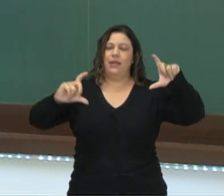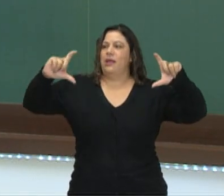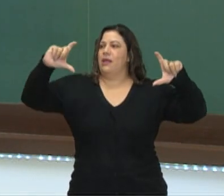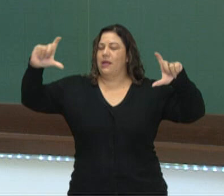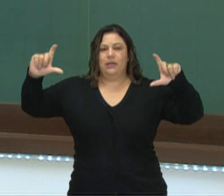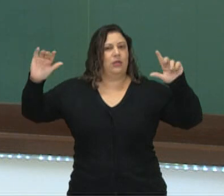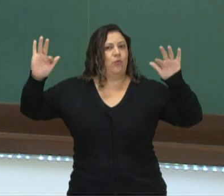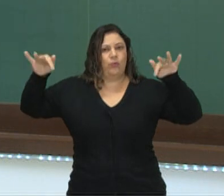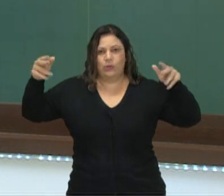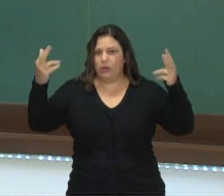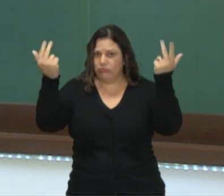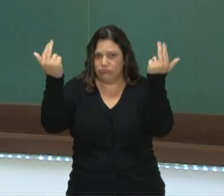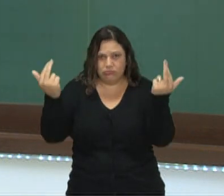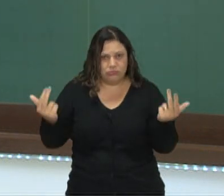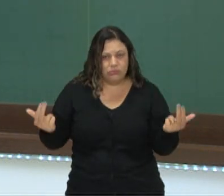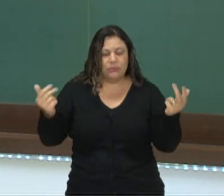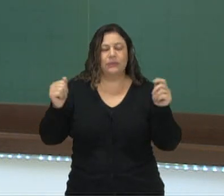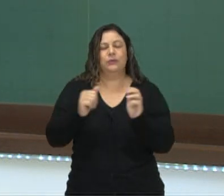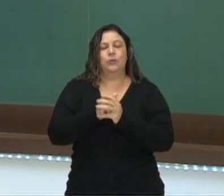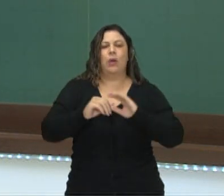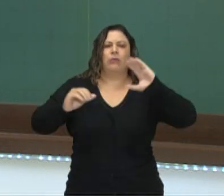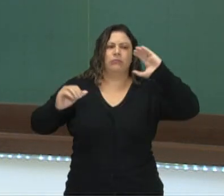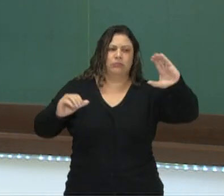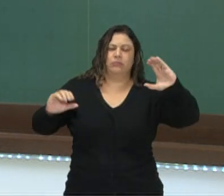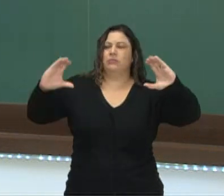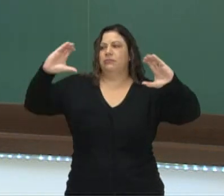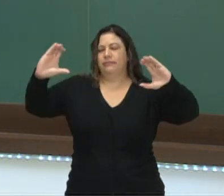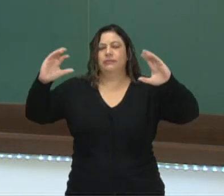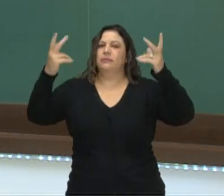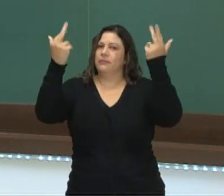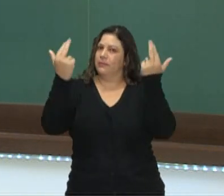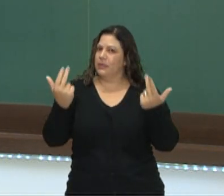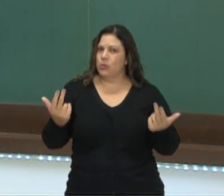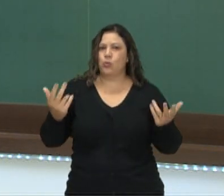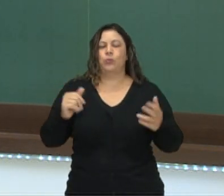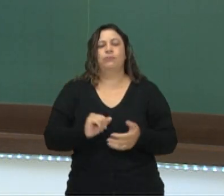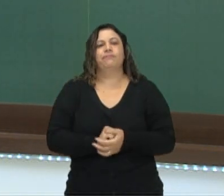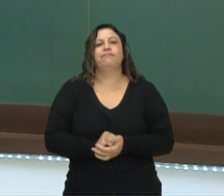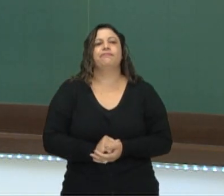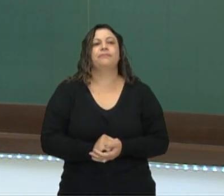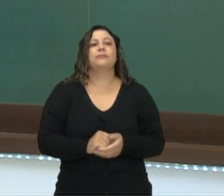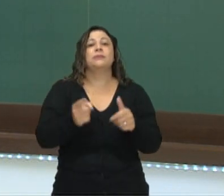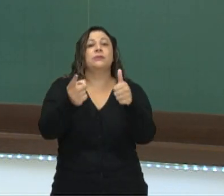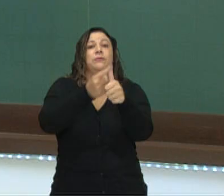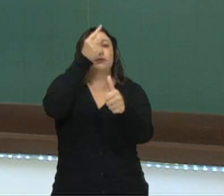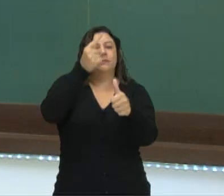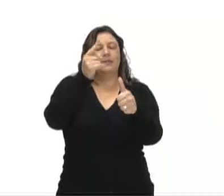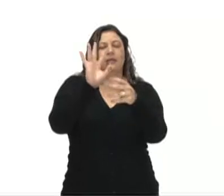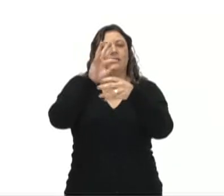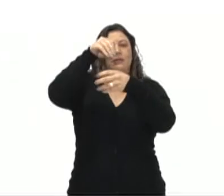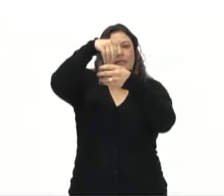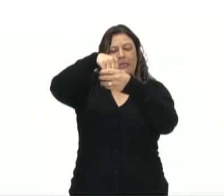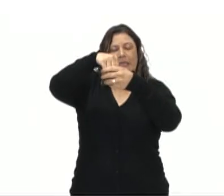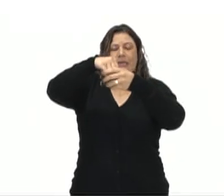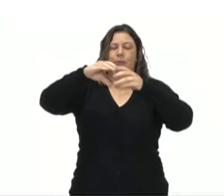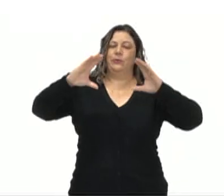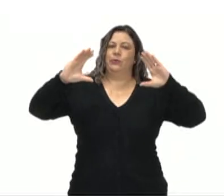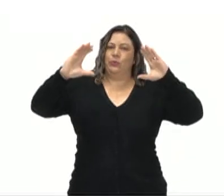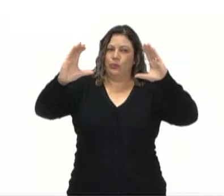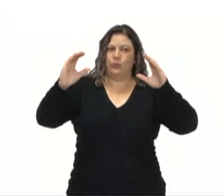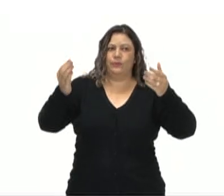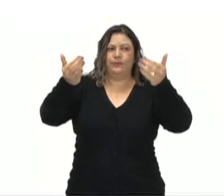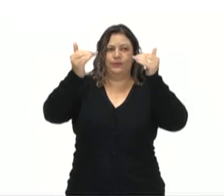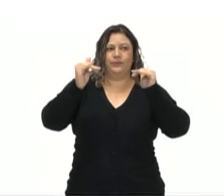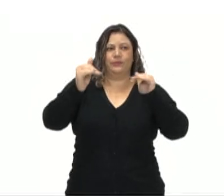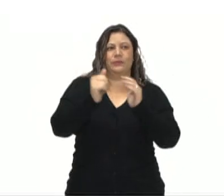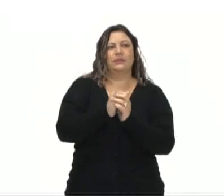ter um parênteses, um colchete, uma chaves aberto sem ter o fechamento, tá bom? Então aqui, primeiramente, o que está dentro dos parênteses, que é